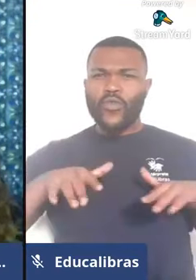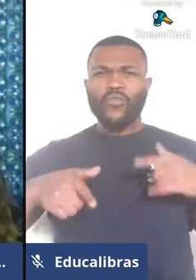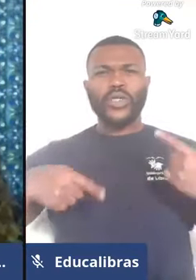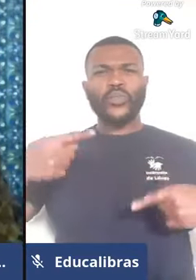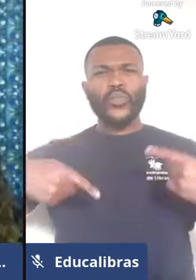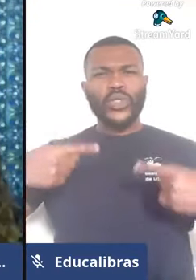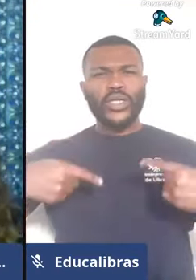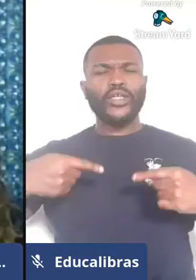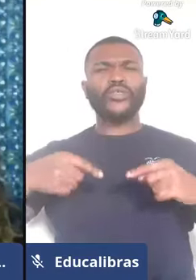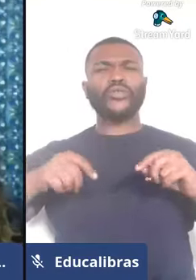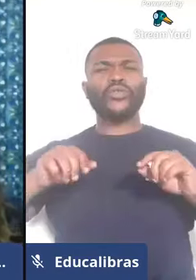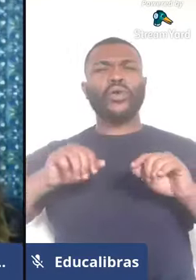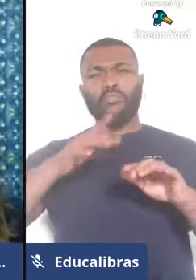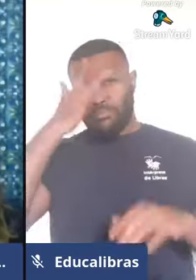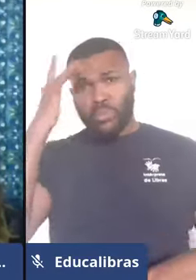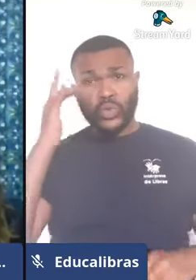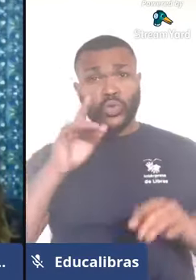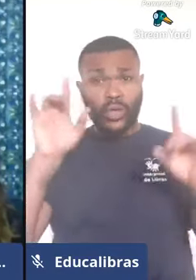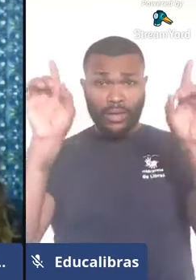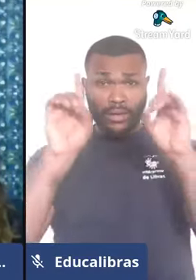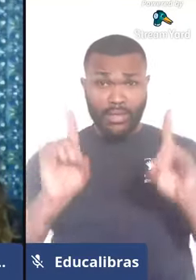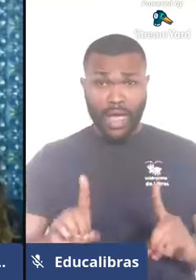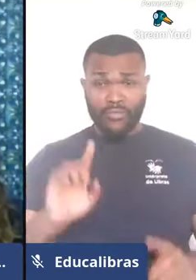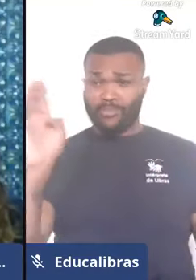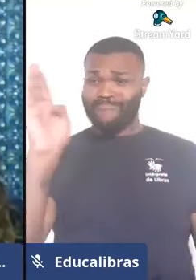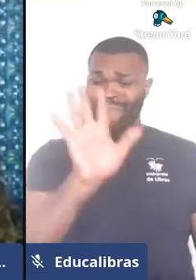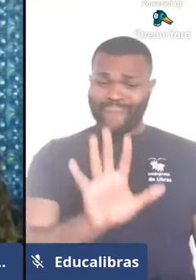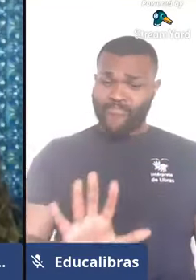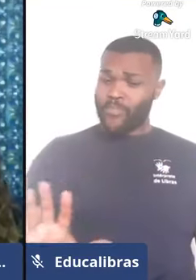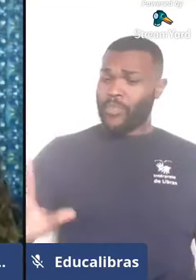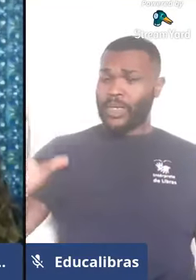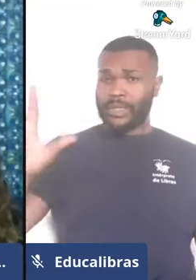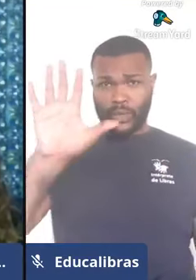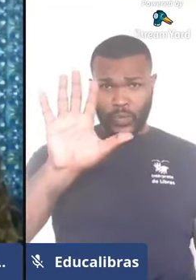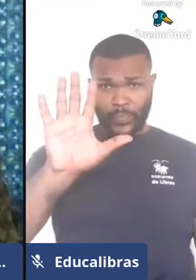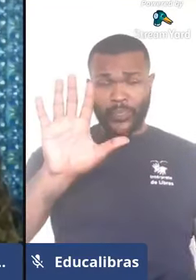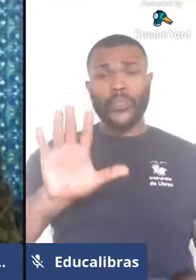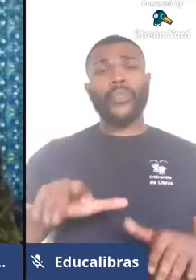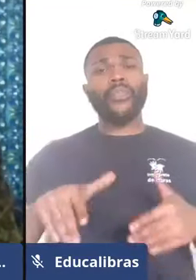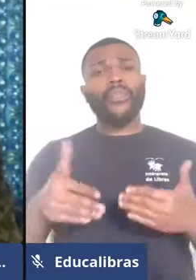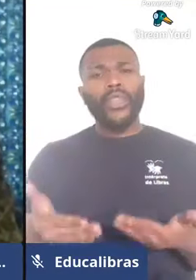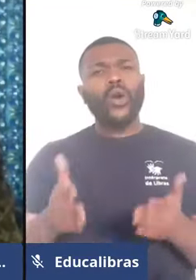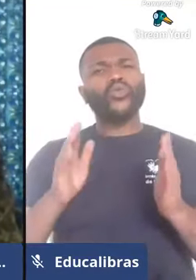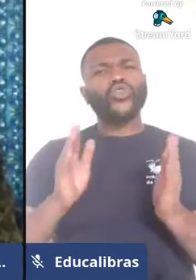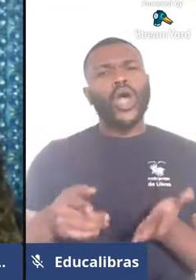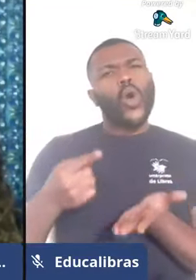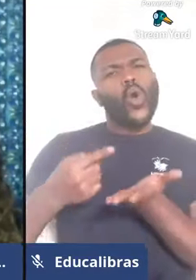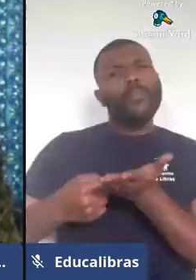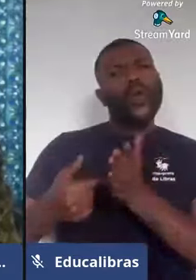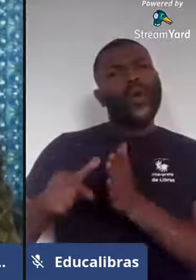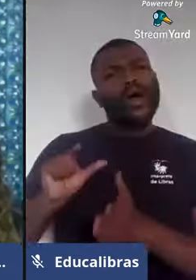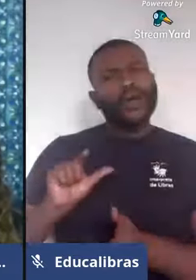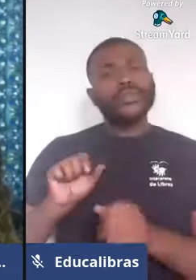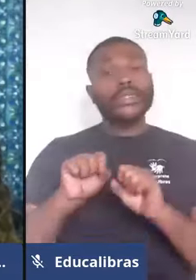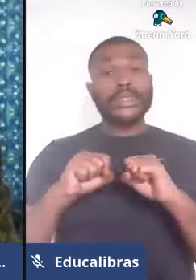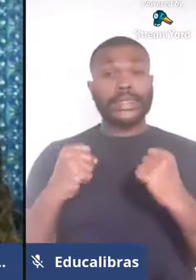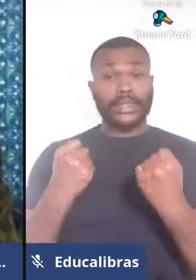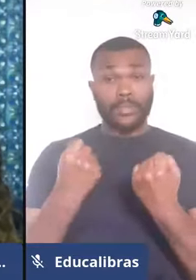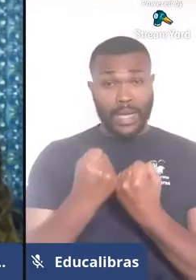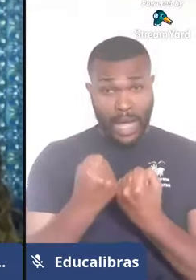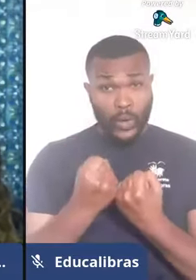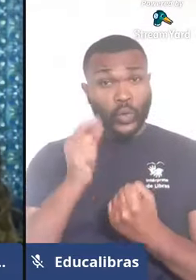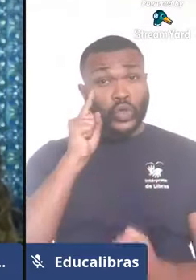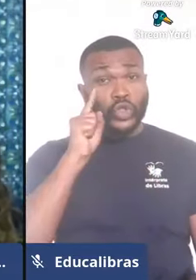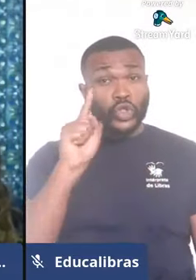deficiência no Brasil inteiro. Nós íamos fazer um seminário internacional, dia 2 e 3 de abril,